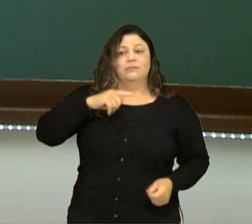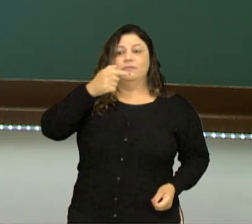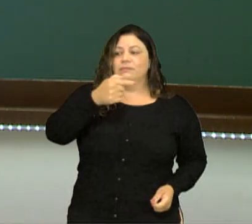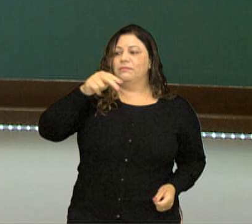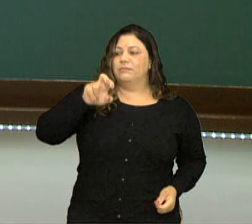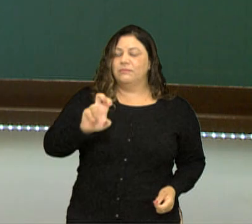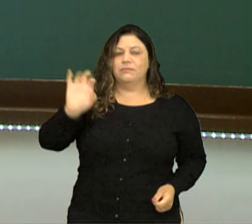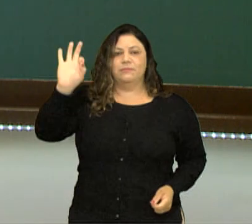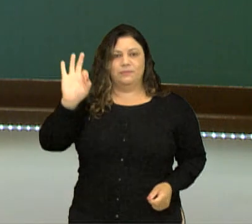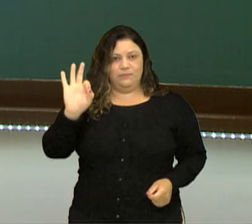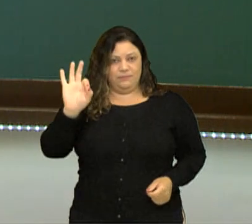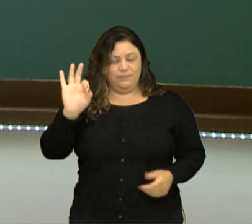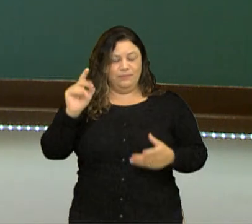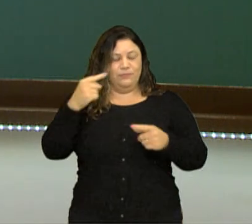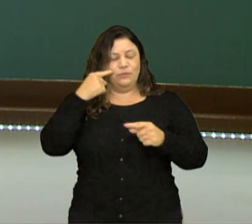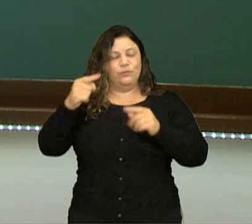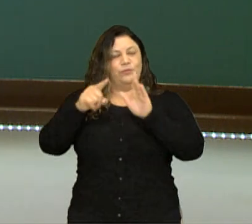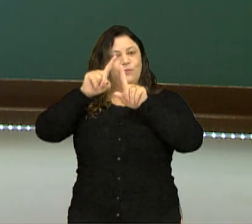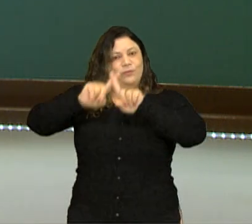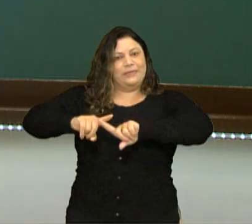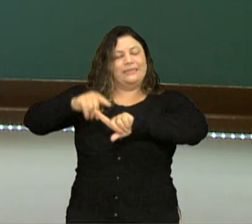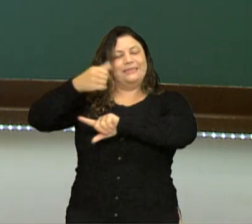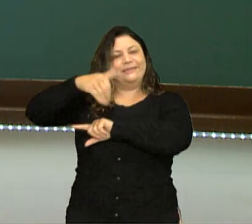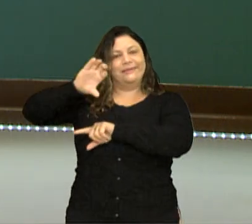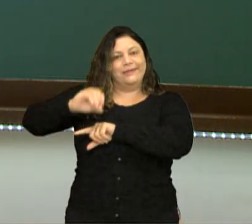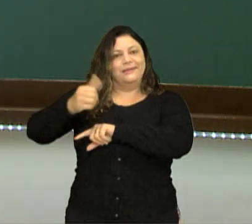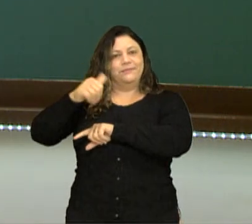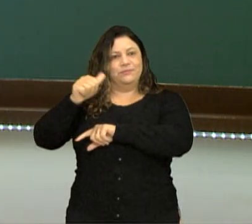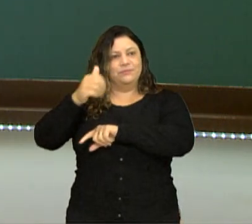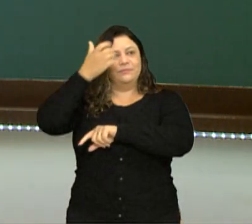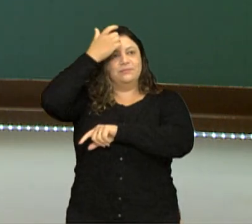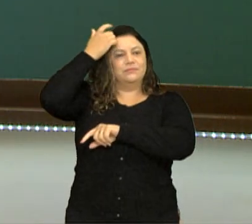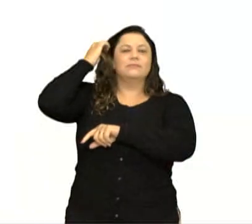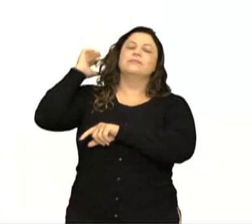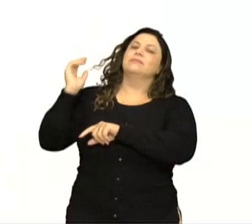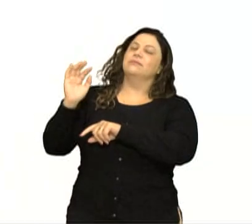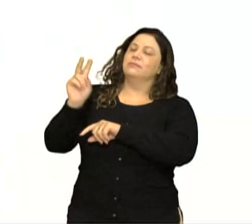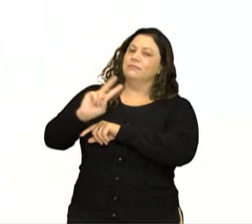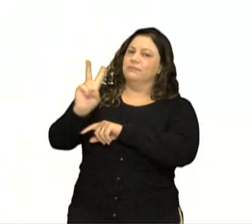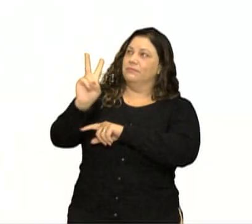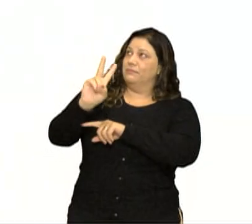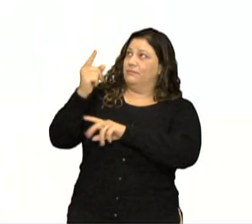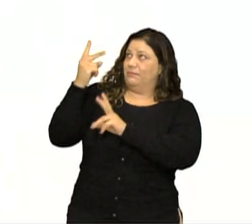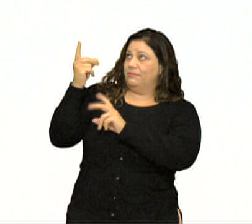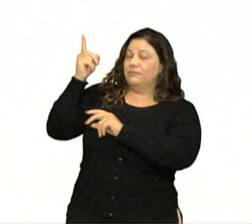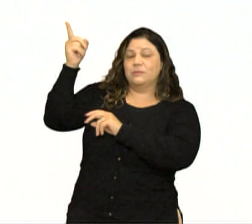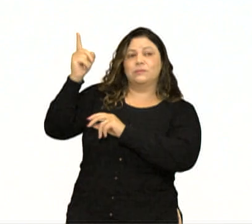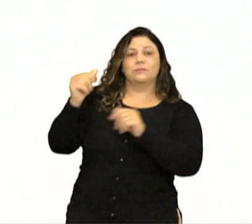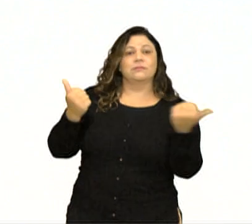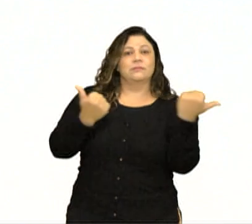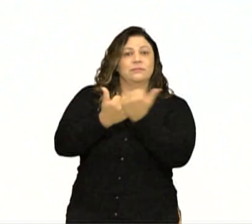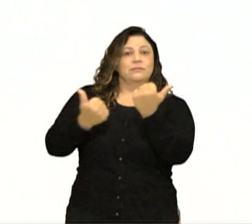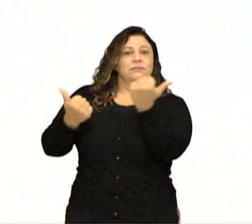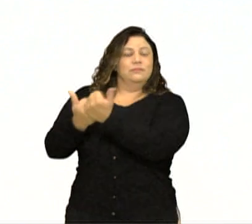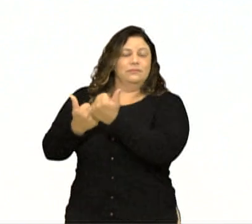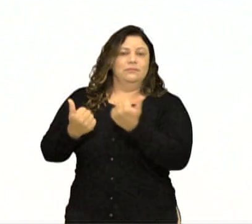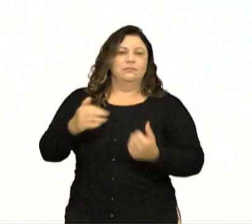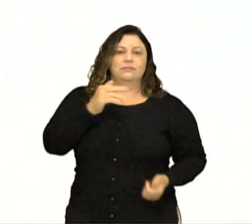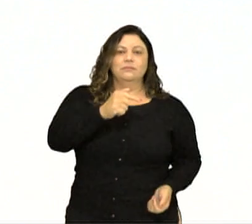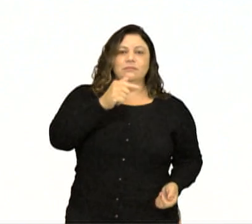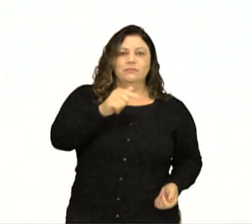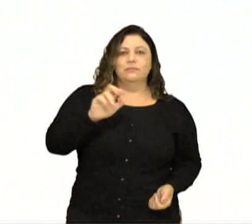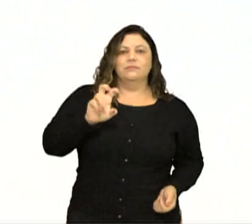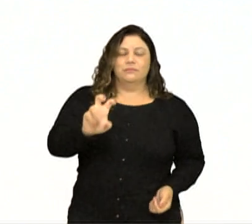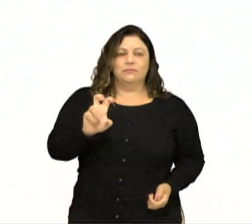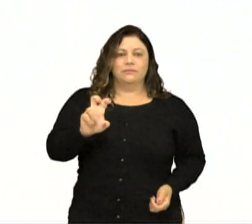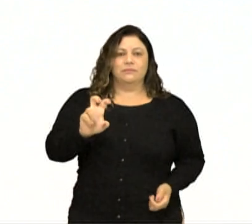na 11 metros. A velocidade é 3 vezes 10 na oitava metros por segundo. Aí você substitui 75 10 na